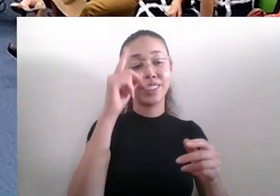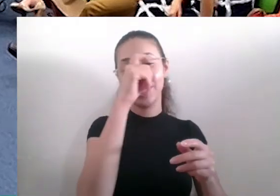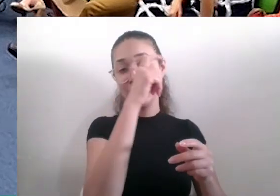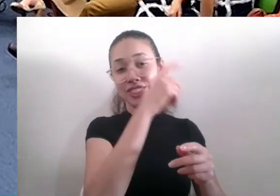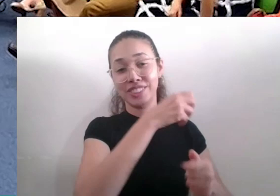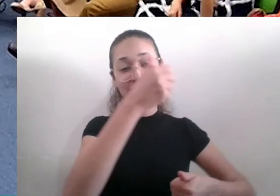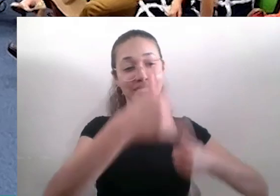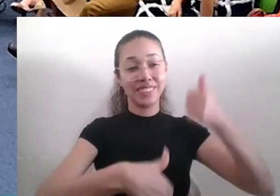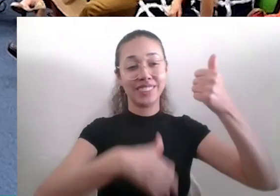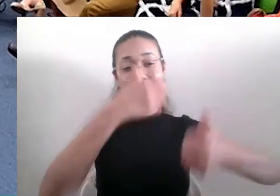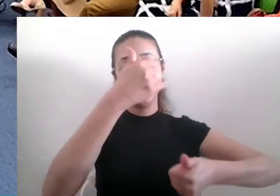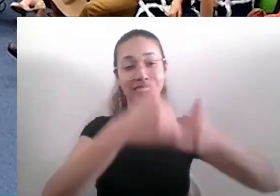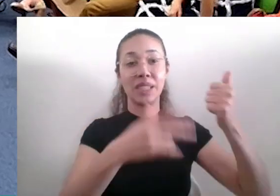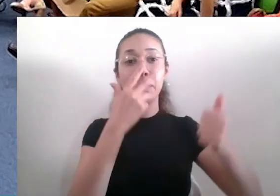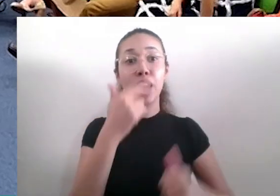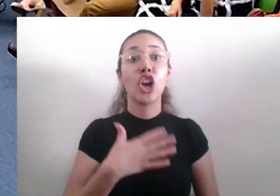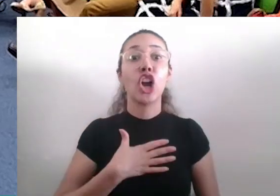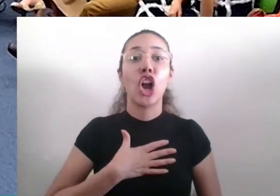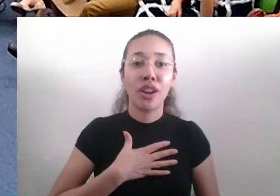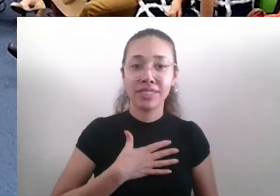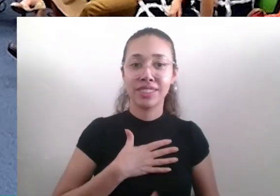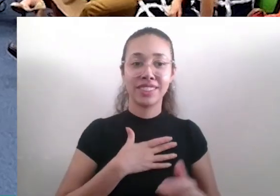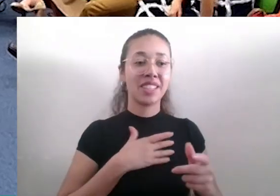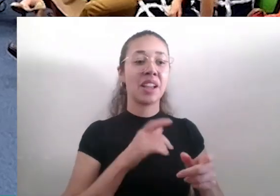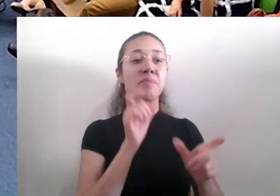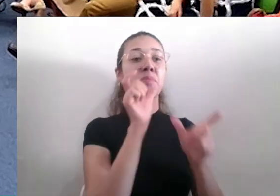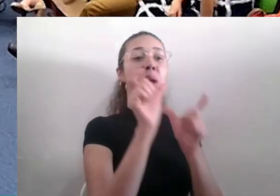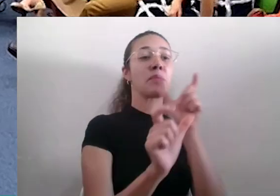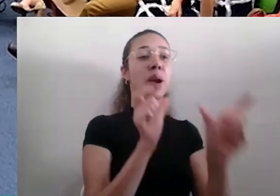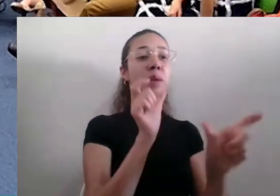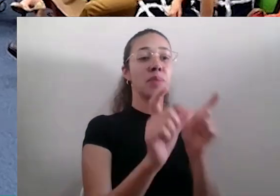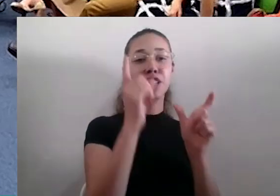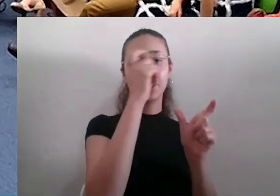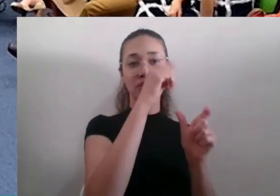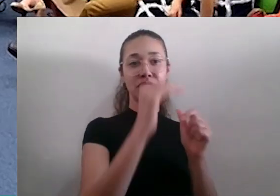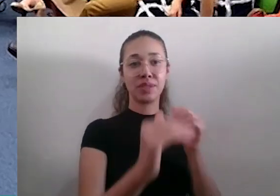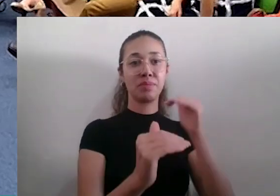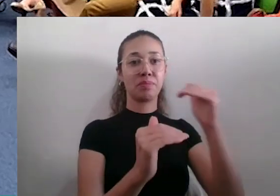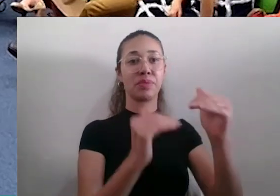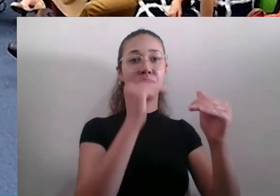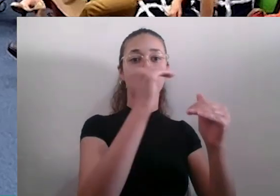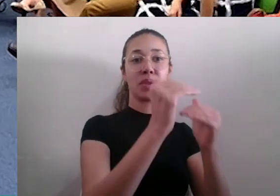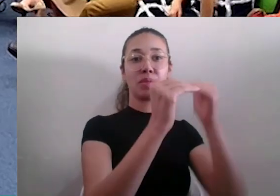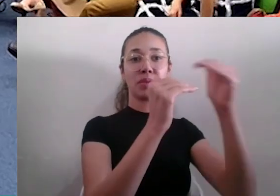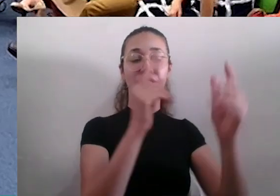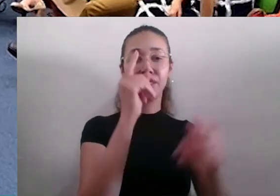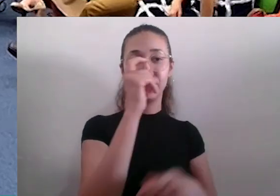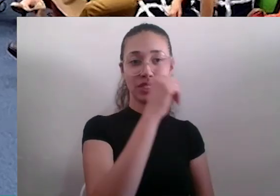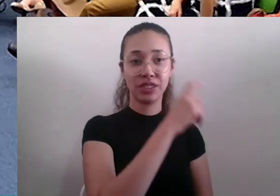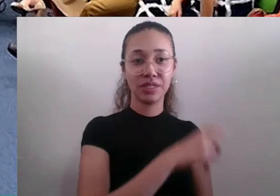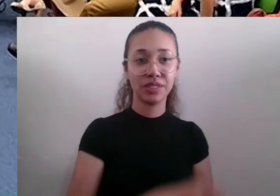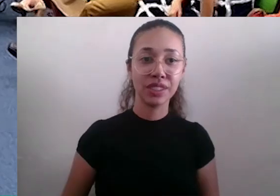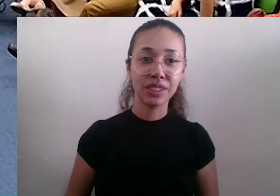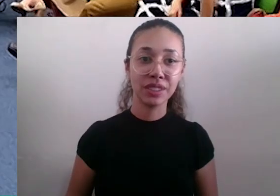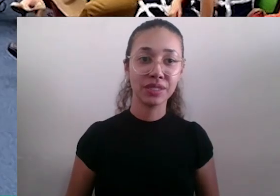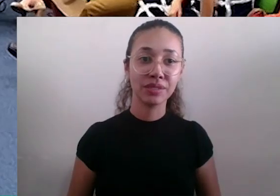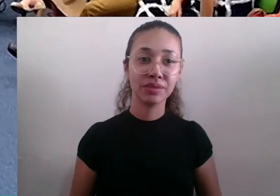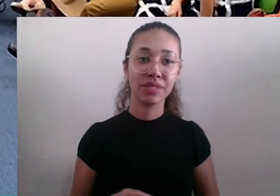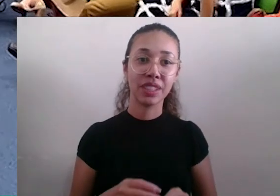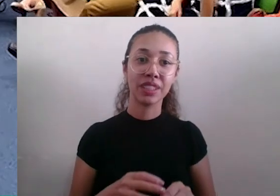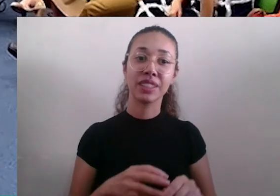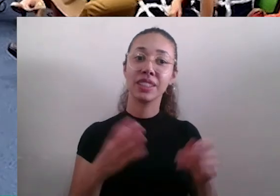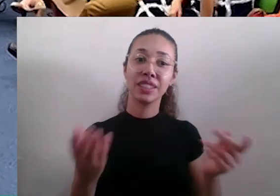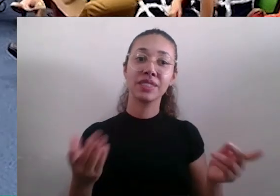falar difícil é pior quando gosta né então quando gosta é pouco isso assim não você não vai entender não adianta explicar que você não vai entender é